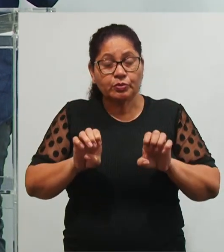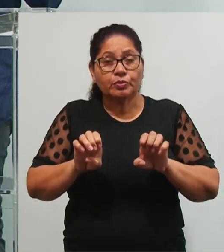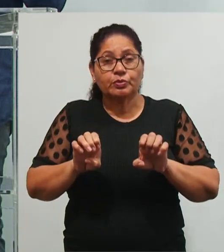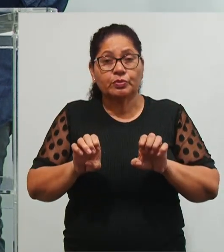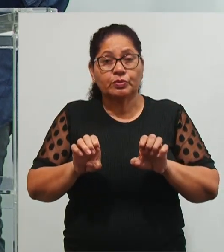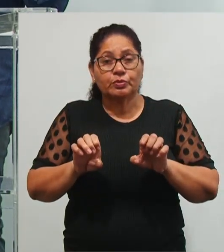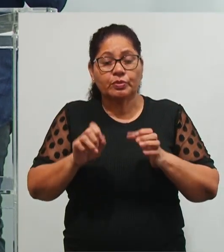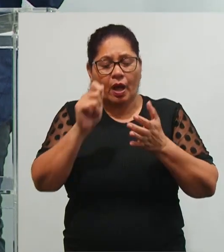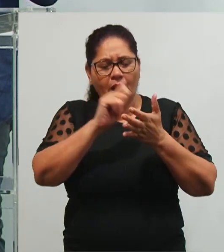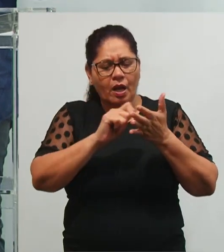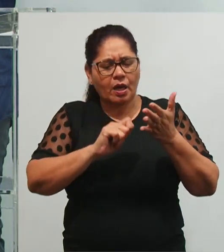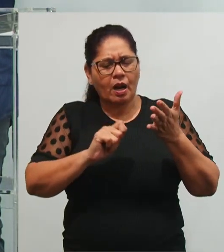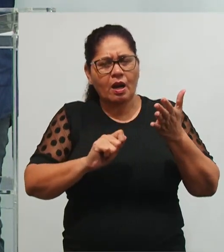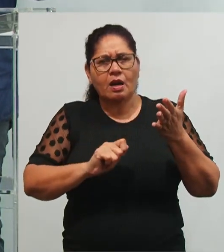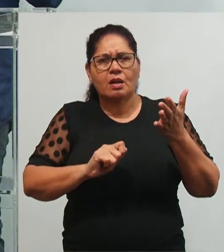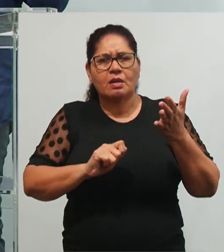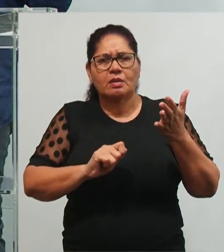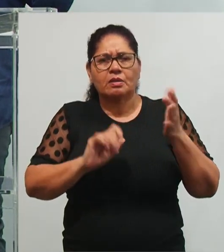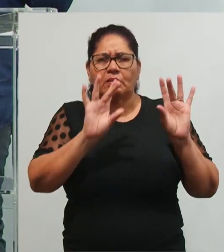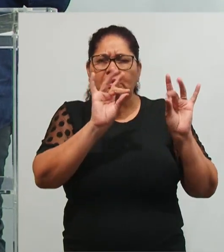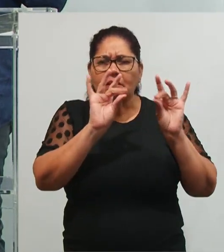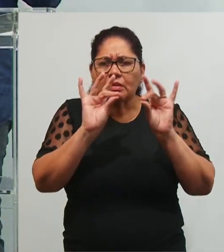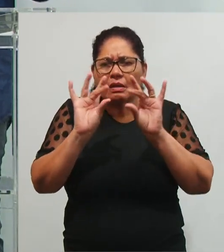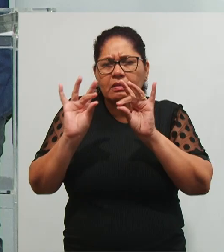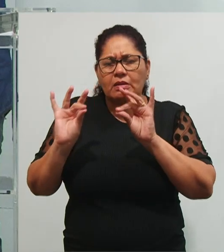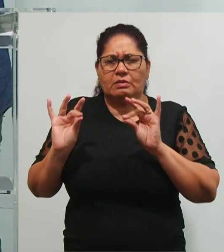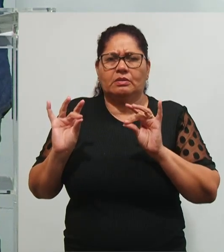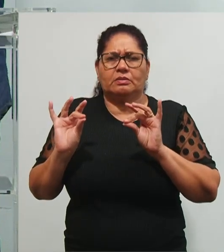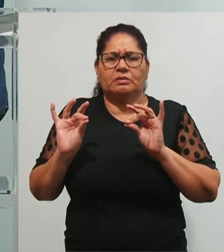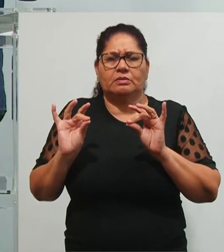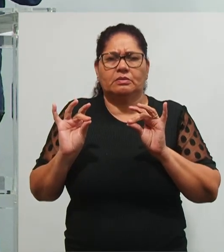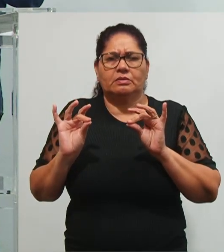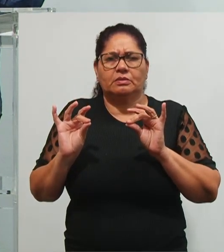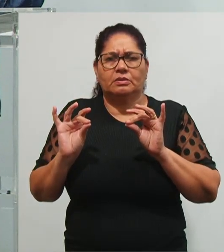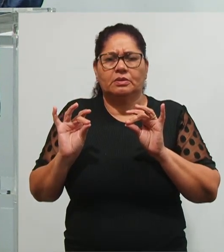uma estrutura descritiva, uma estrutura mais,